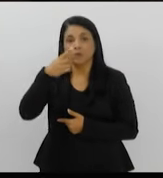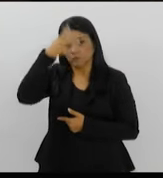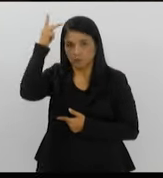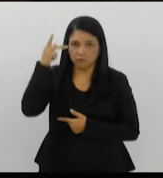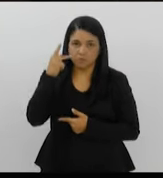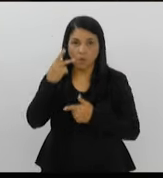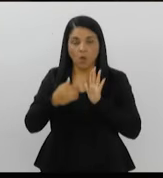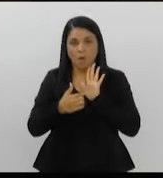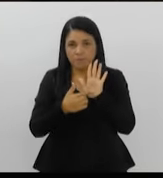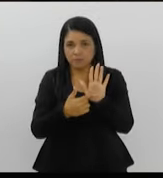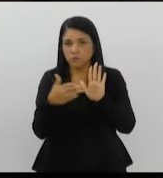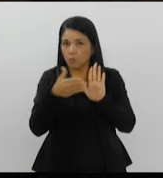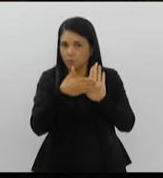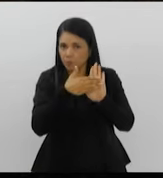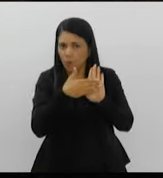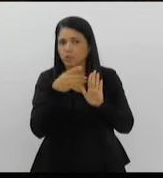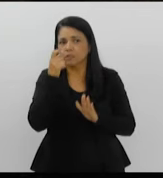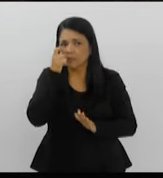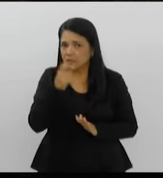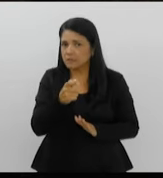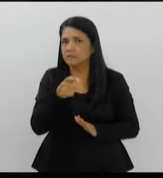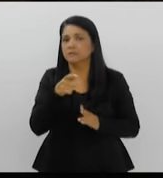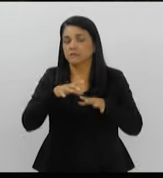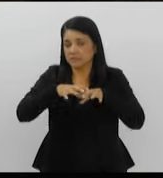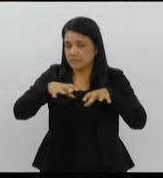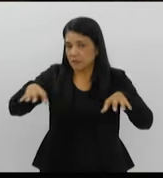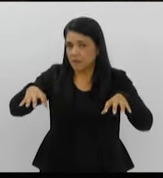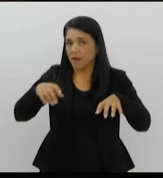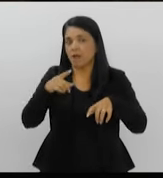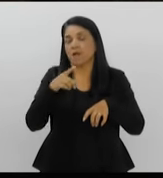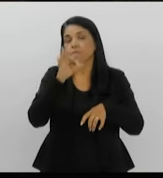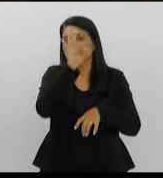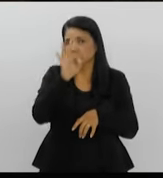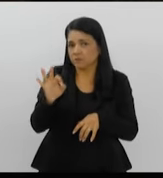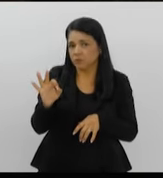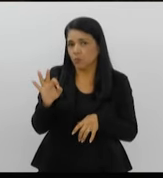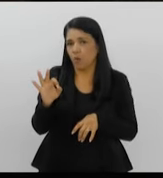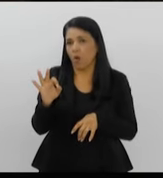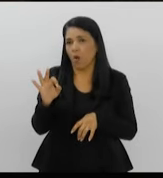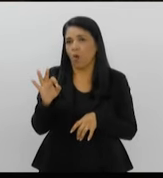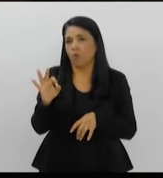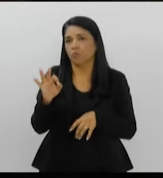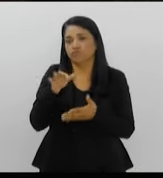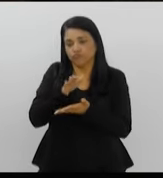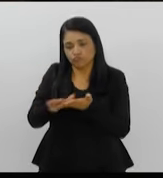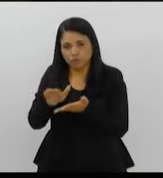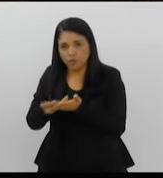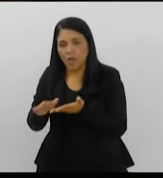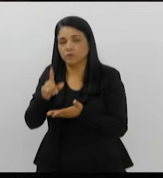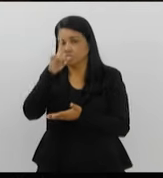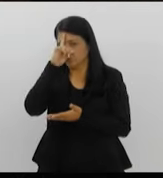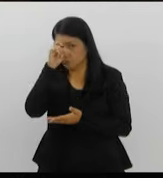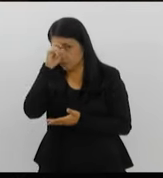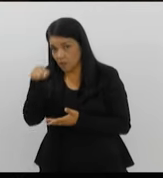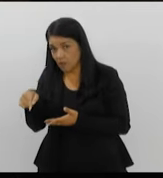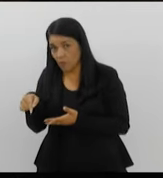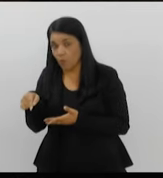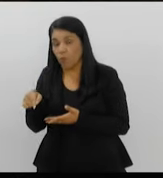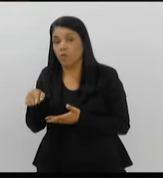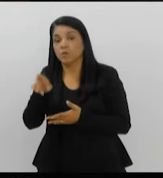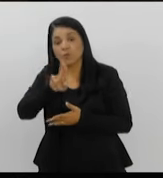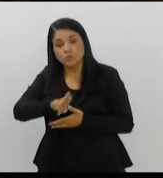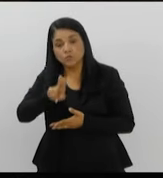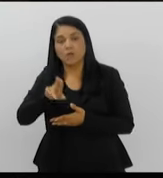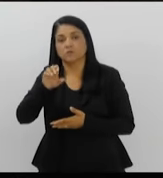Deputado Luiz Paulo apresentou uma proposta muito interessante de separar um percentual do gasto em assistência hospitalar hoje para que seja utilizado